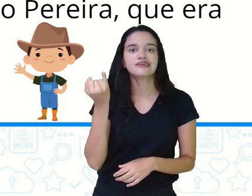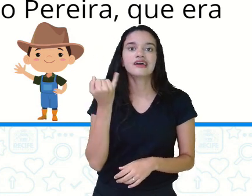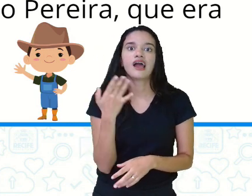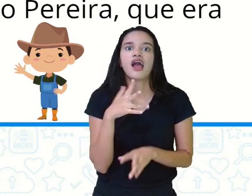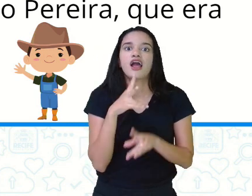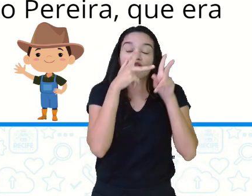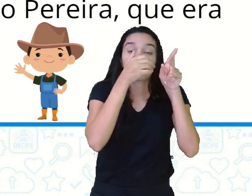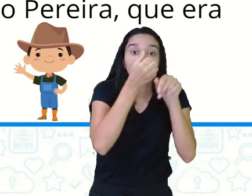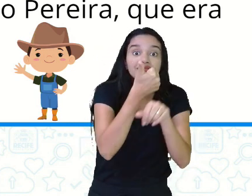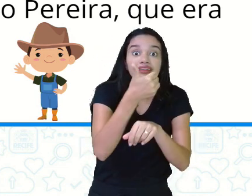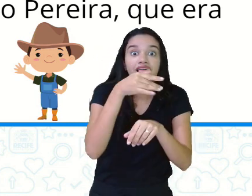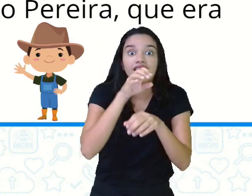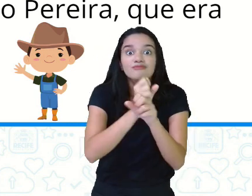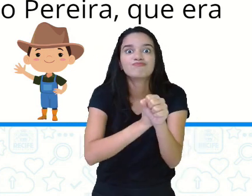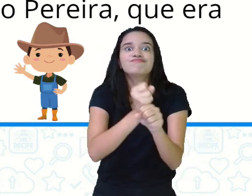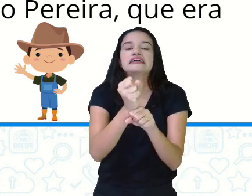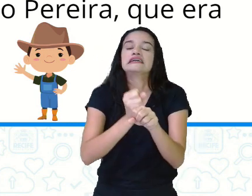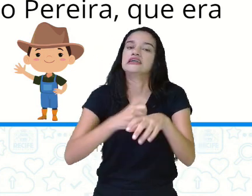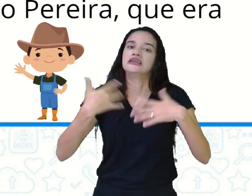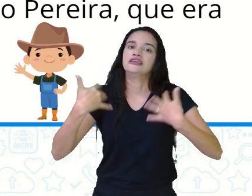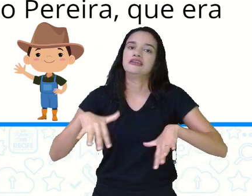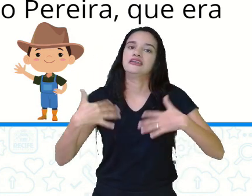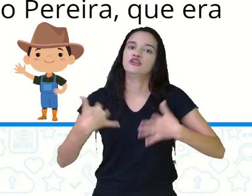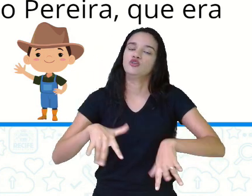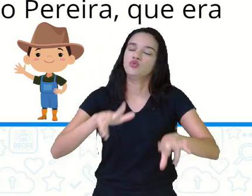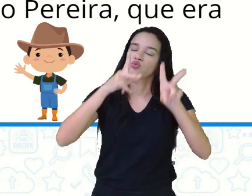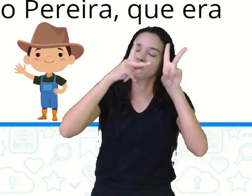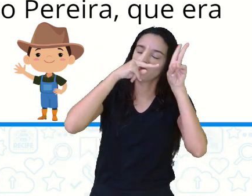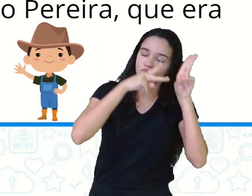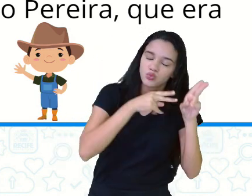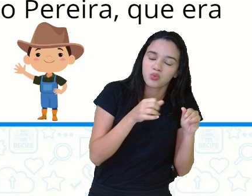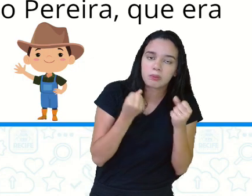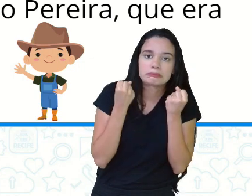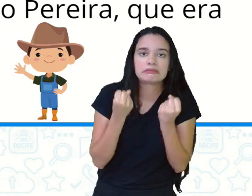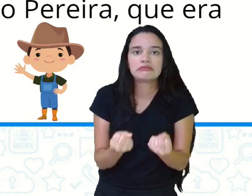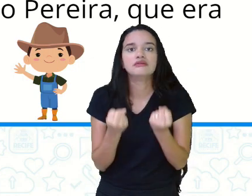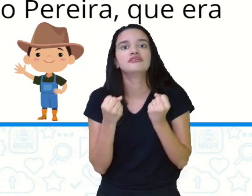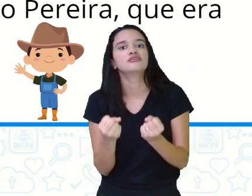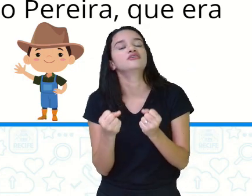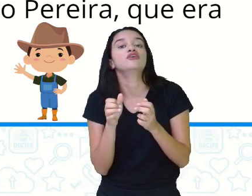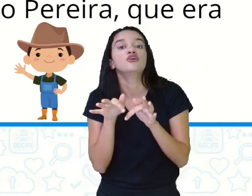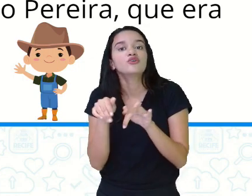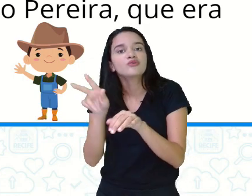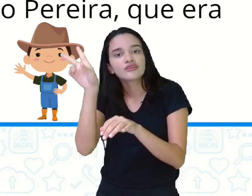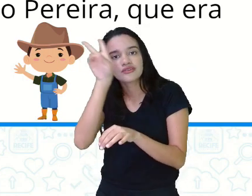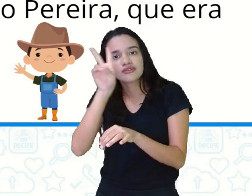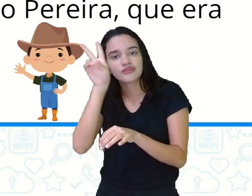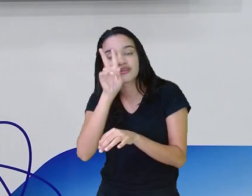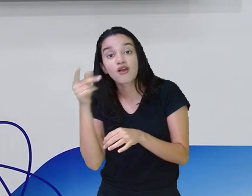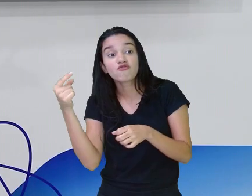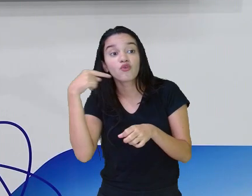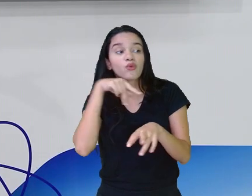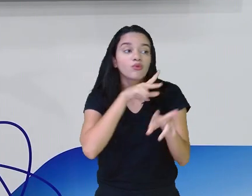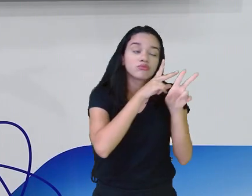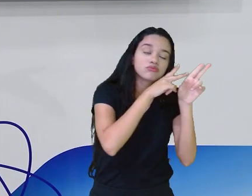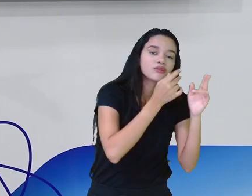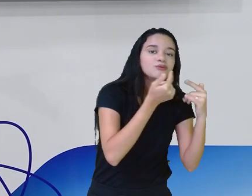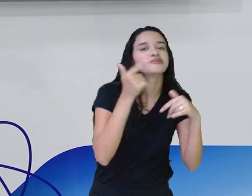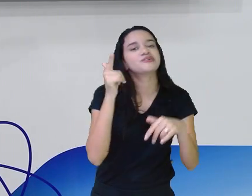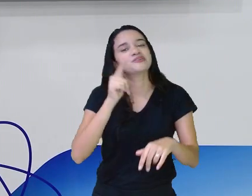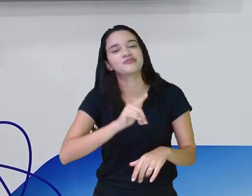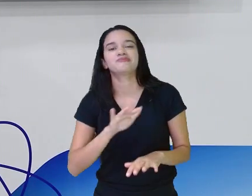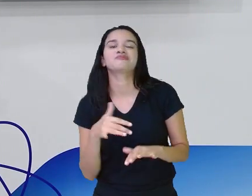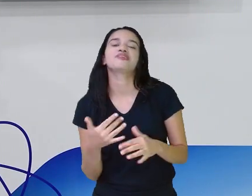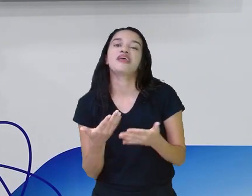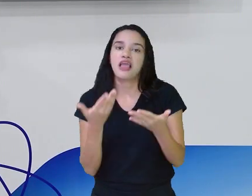que ela dormiu 10 anos. Isso é que é sono, não é? E ao final da história ela volta a dormir. Então, tudo a ver aí com o